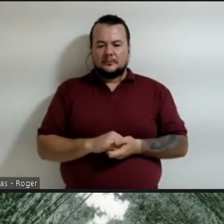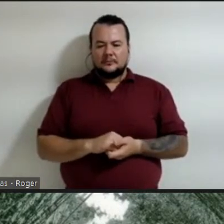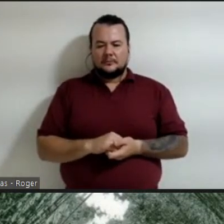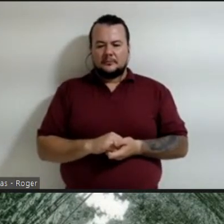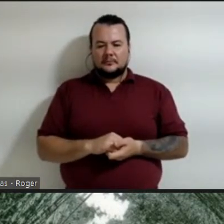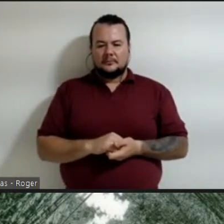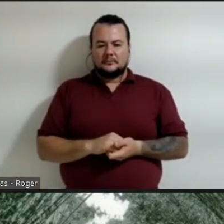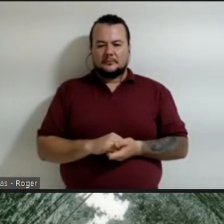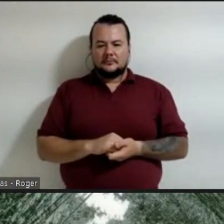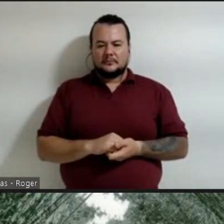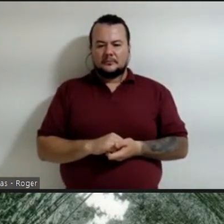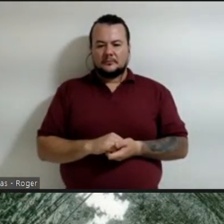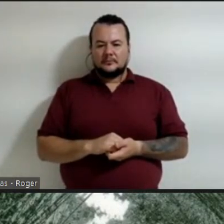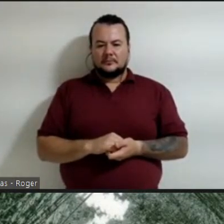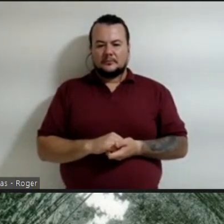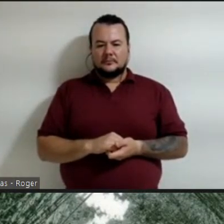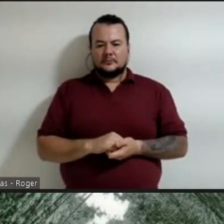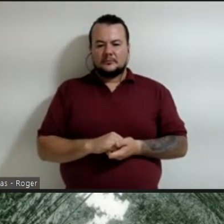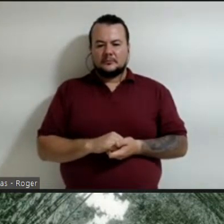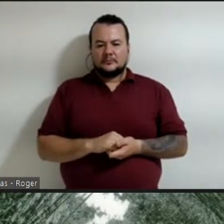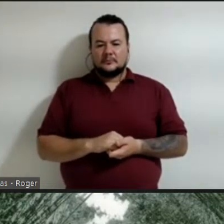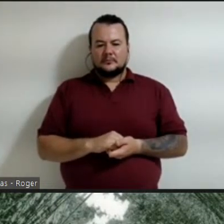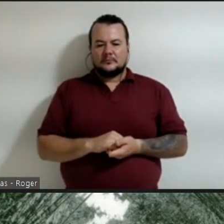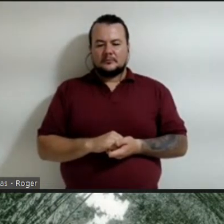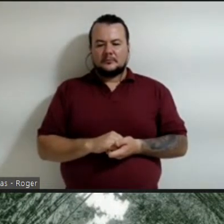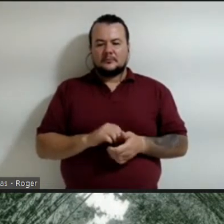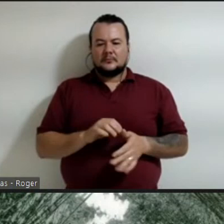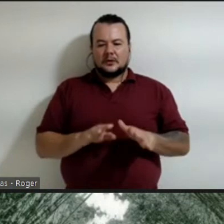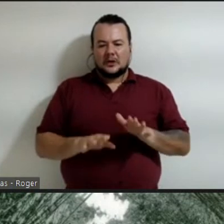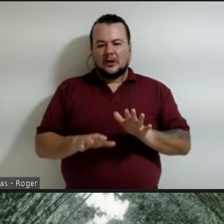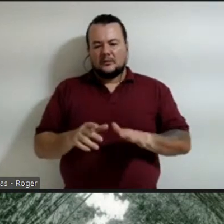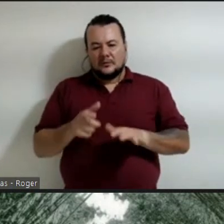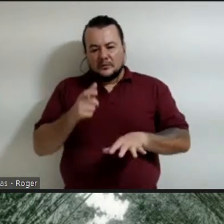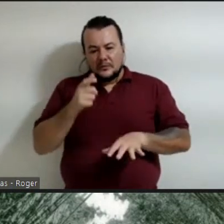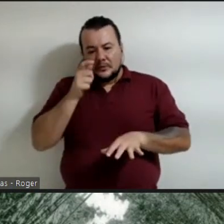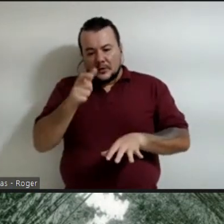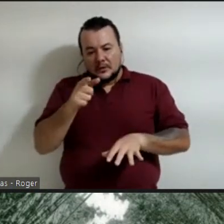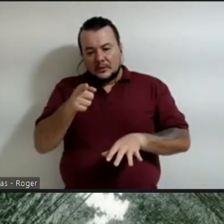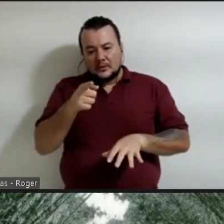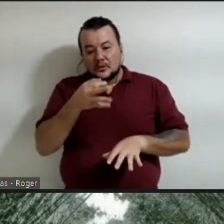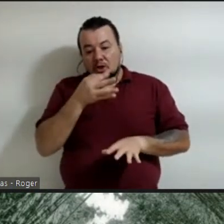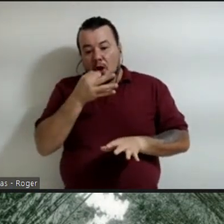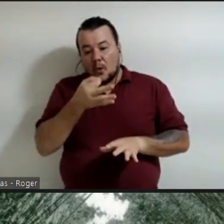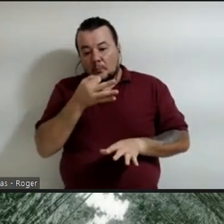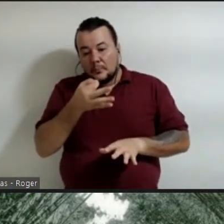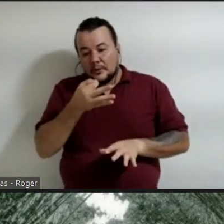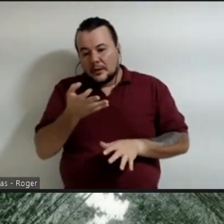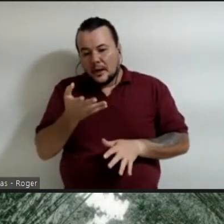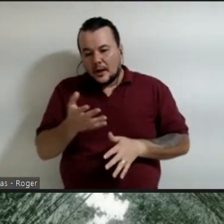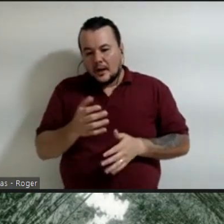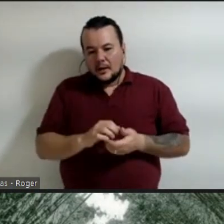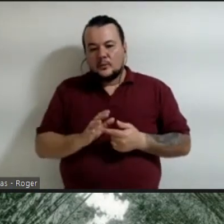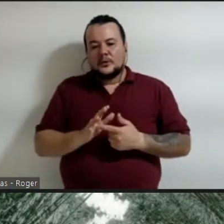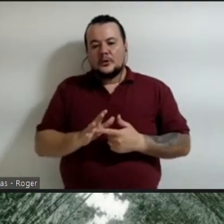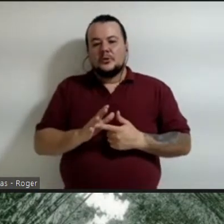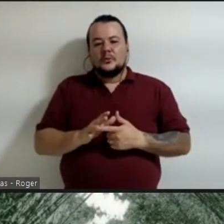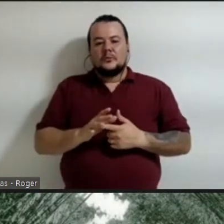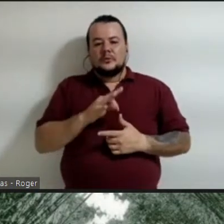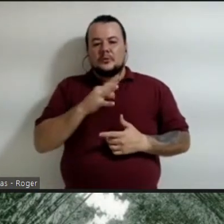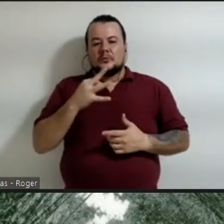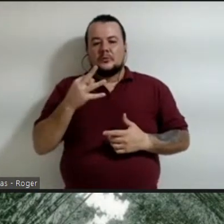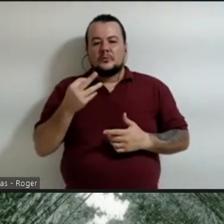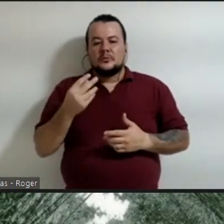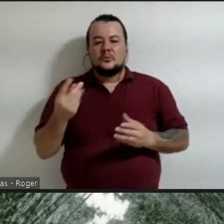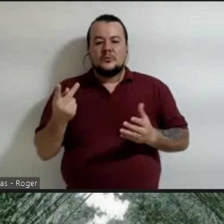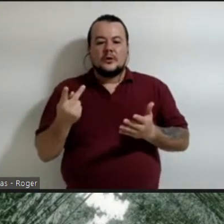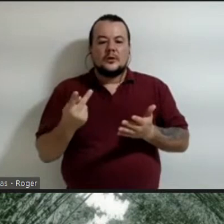interessante que você comentasse mesmo o que o colocou a respeito do modo como elementos